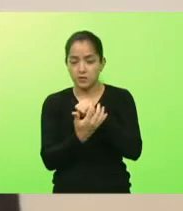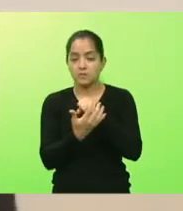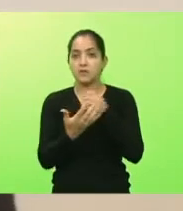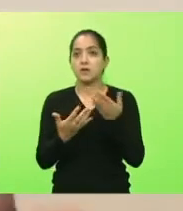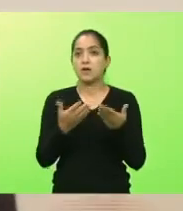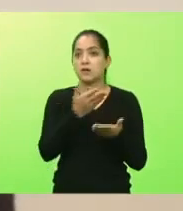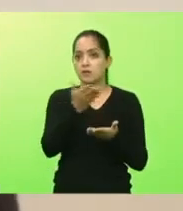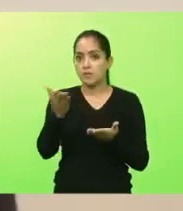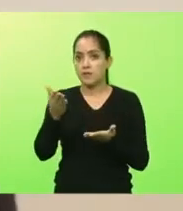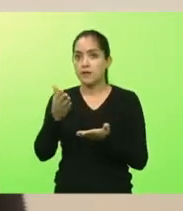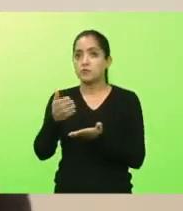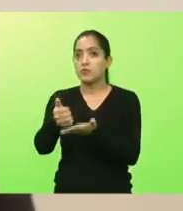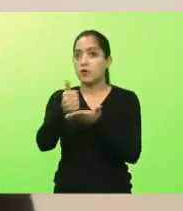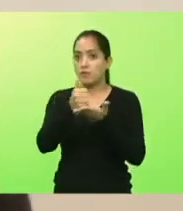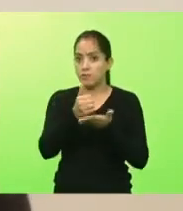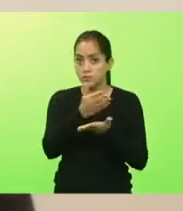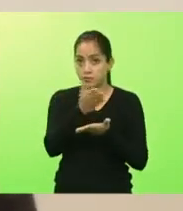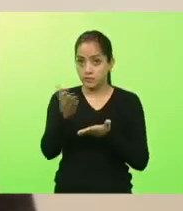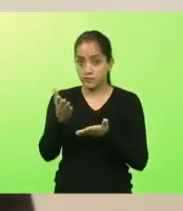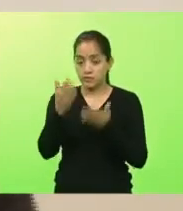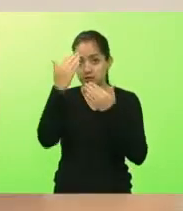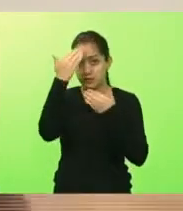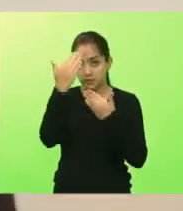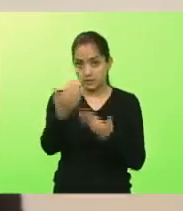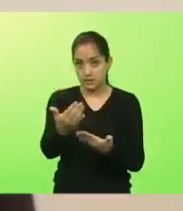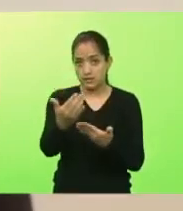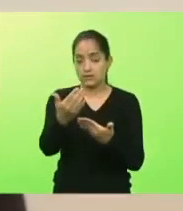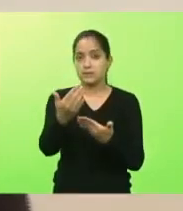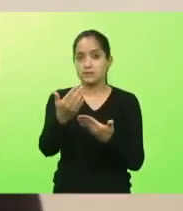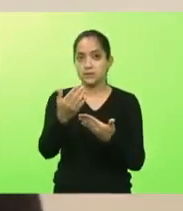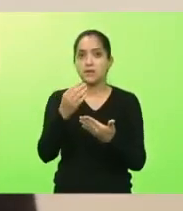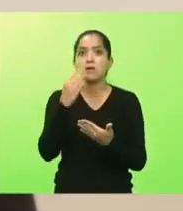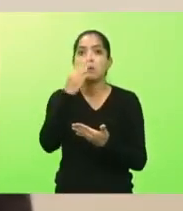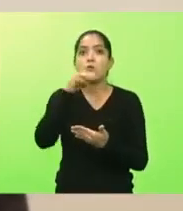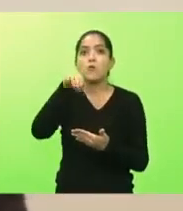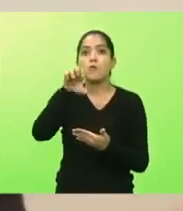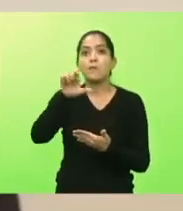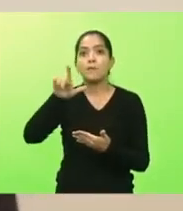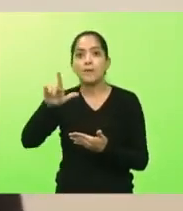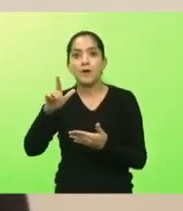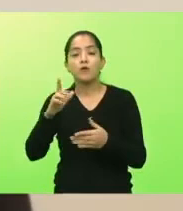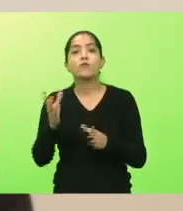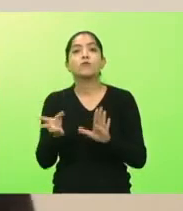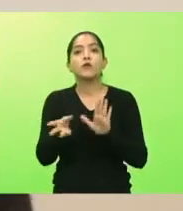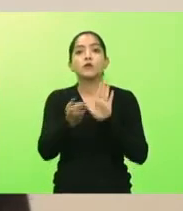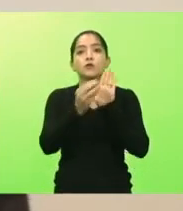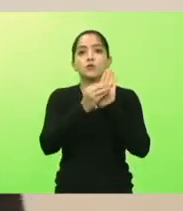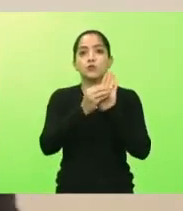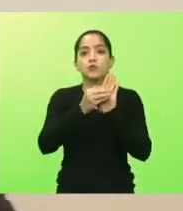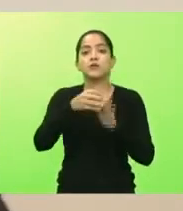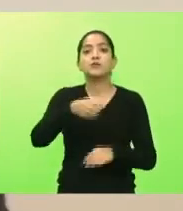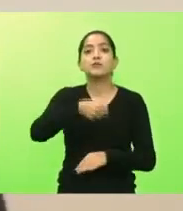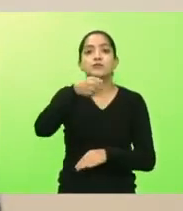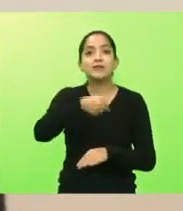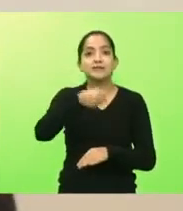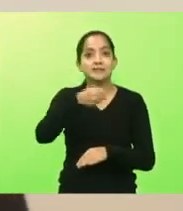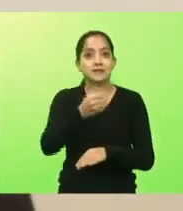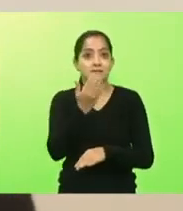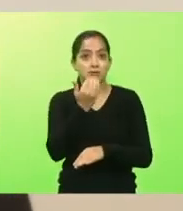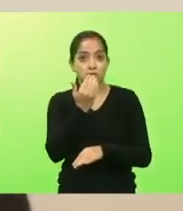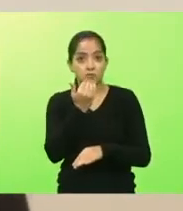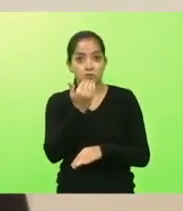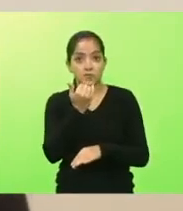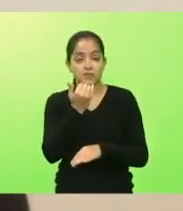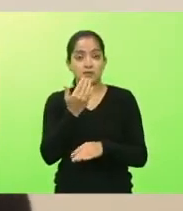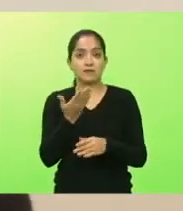deputados e também agradecer que tivemos o mel incluído na cesta básica, foi uma emenda de nossa autoria, que foi aprovado